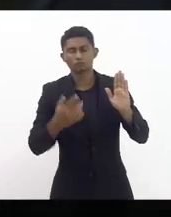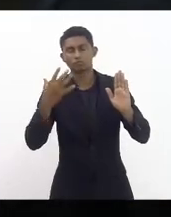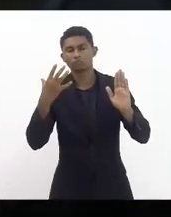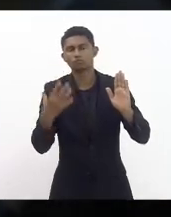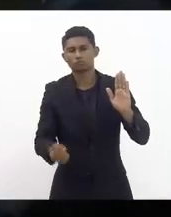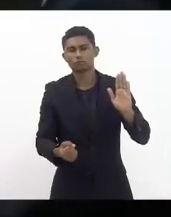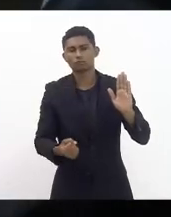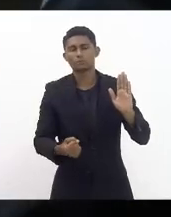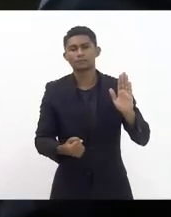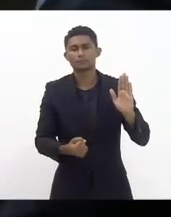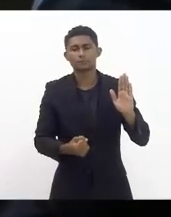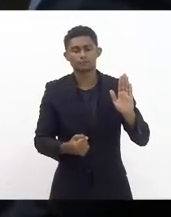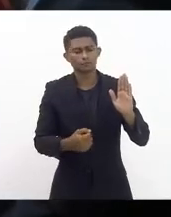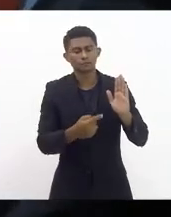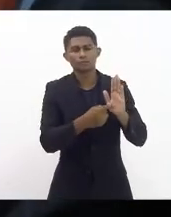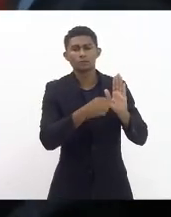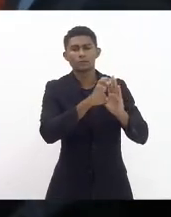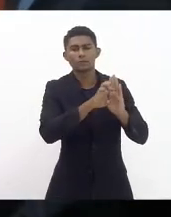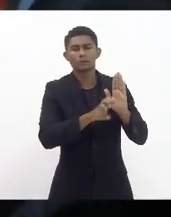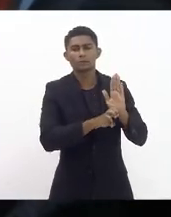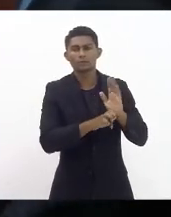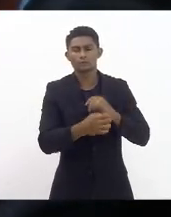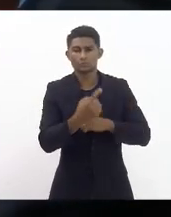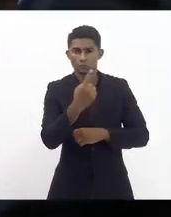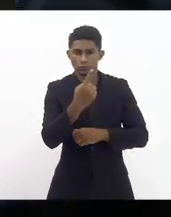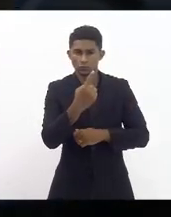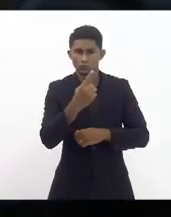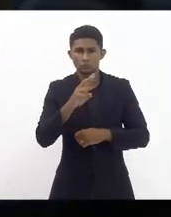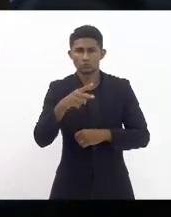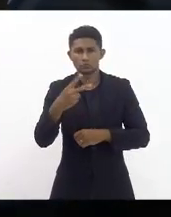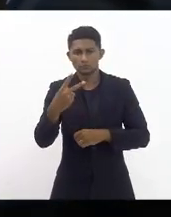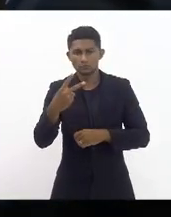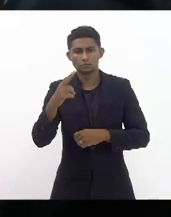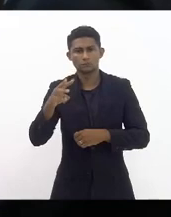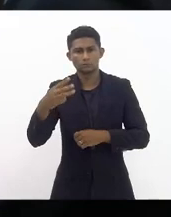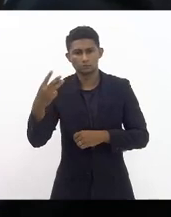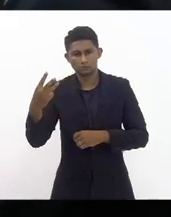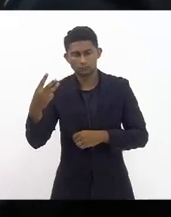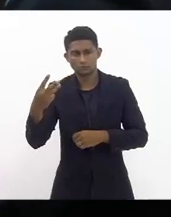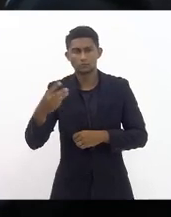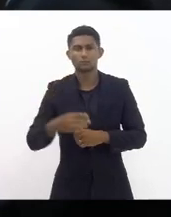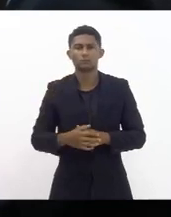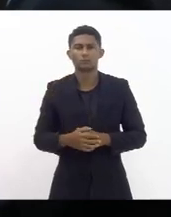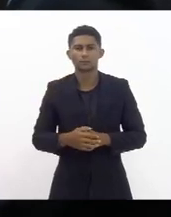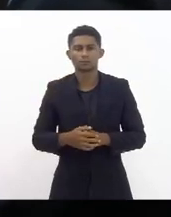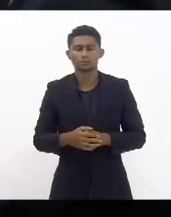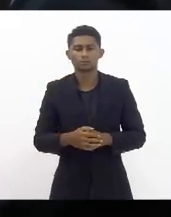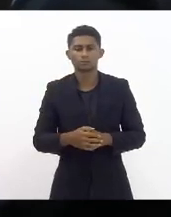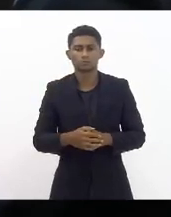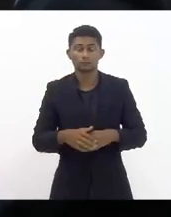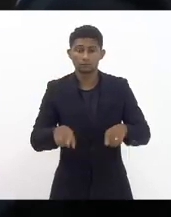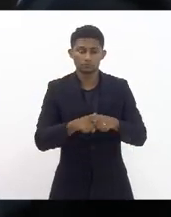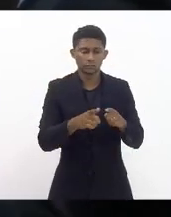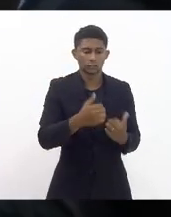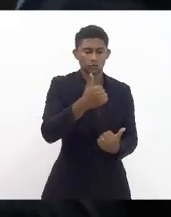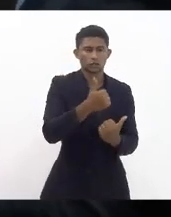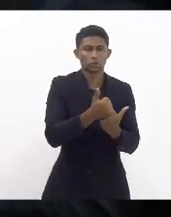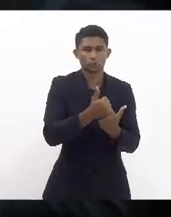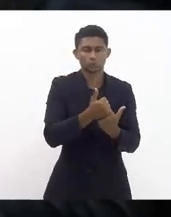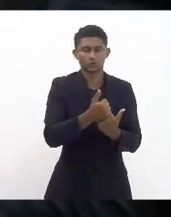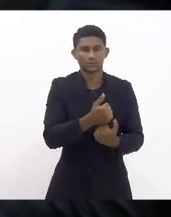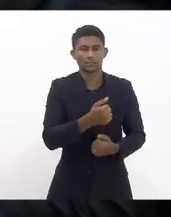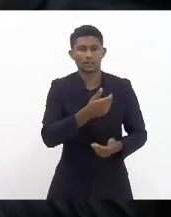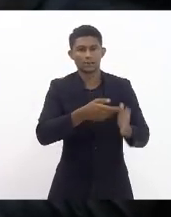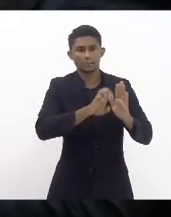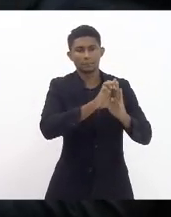Favorável às emendas 1, 2 e 3. Favorável com subemenda à emenda